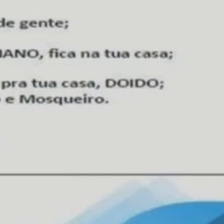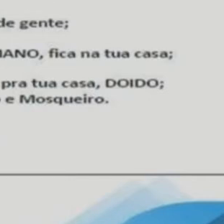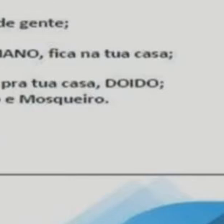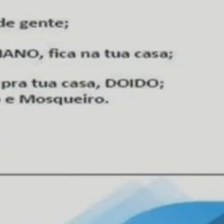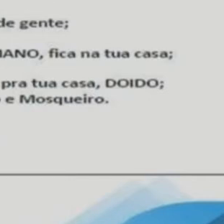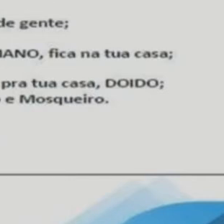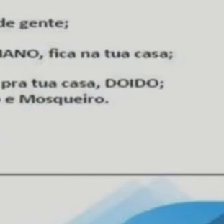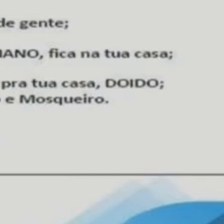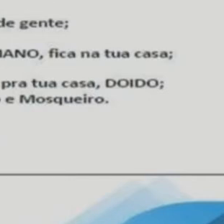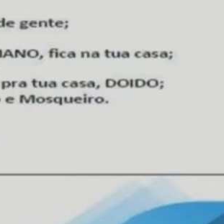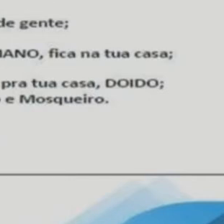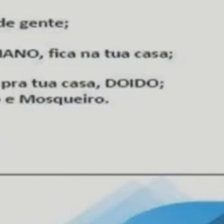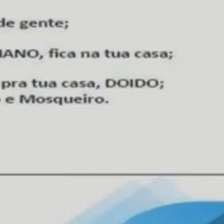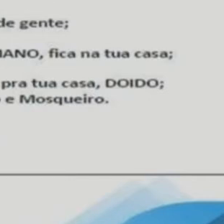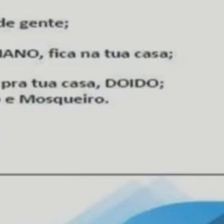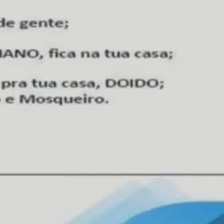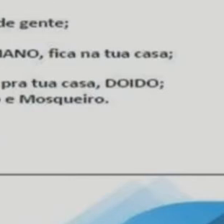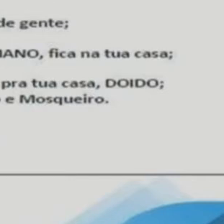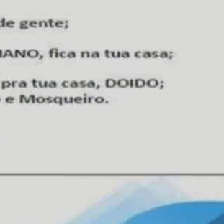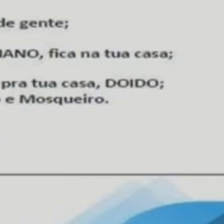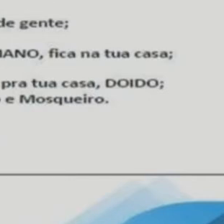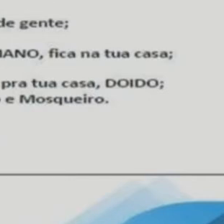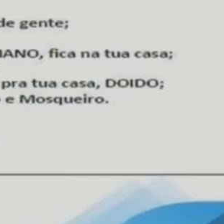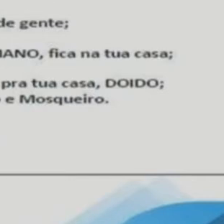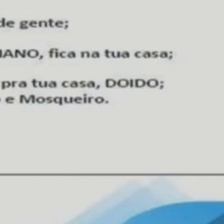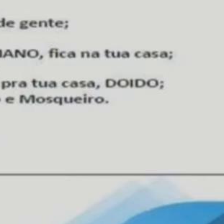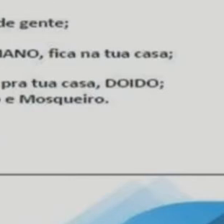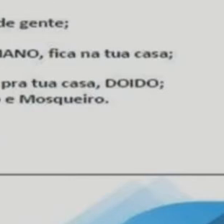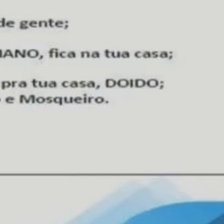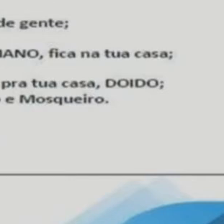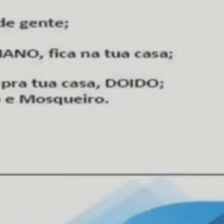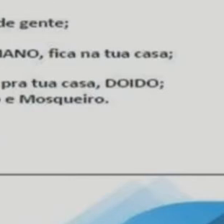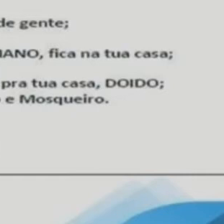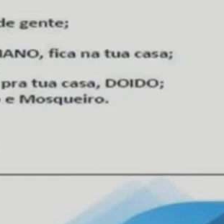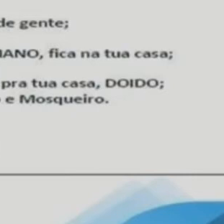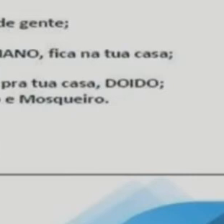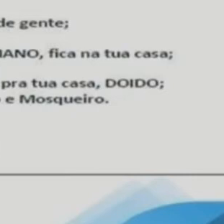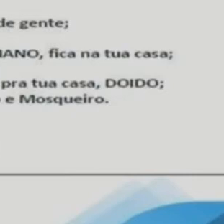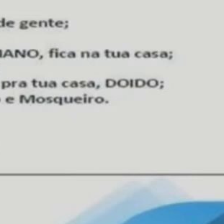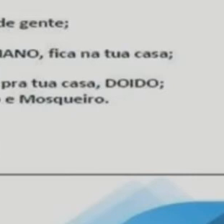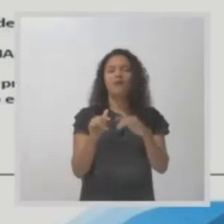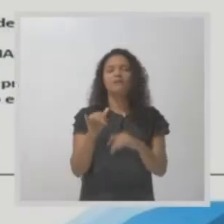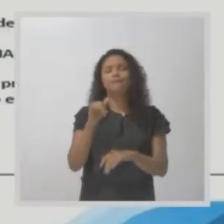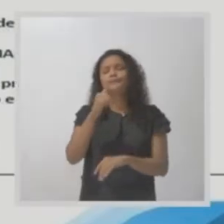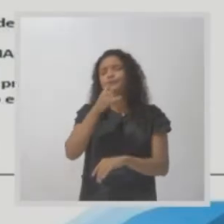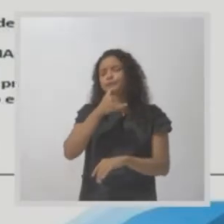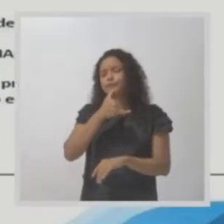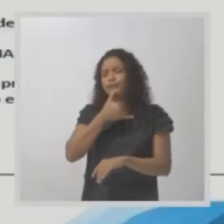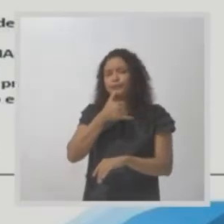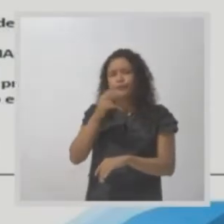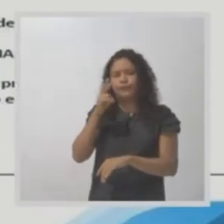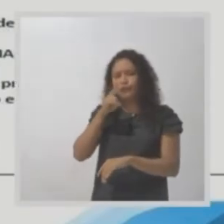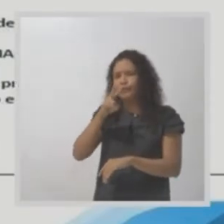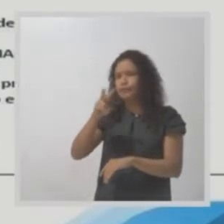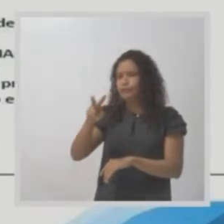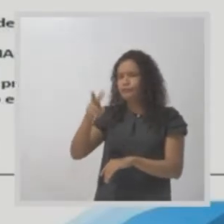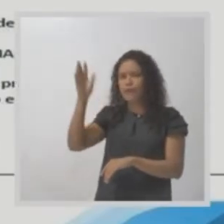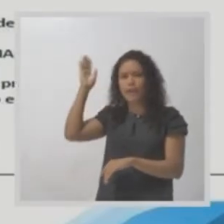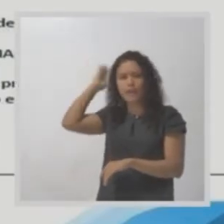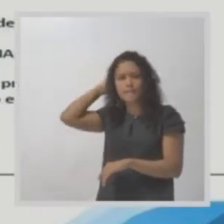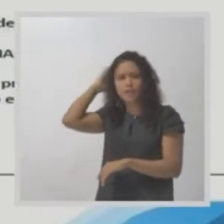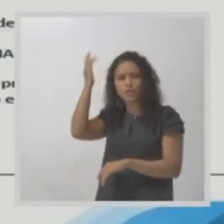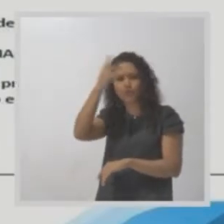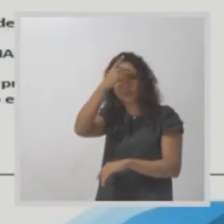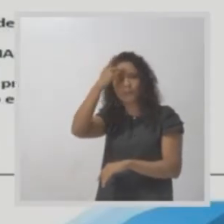brincadeira também que estava correndo pelas redes sociais é muito triste ver paraense usando o termo fake news